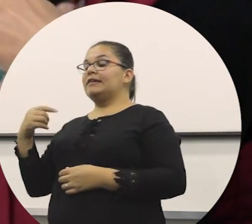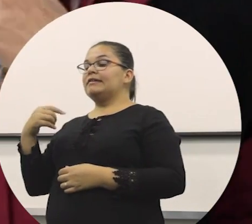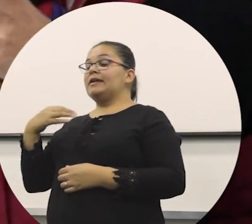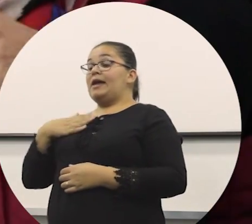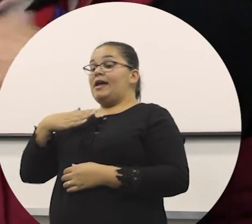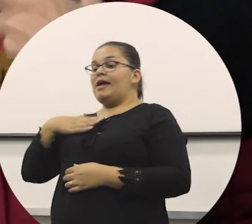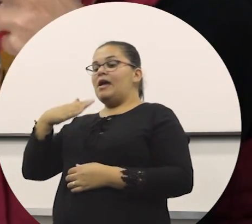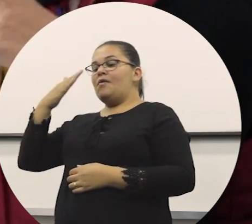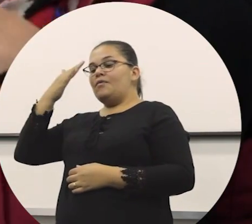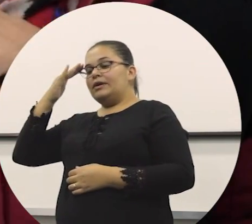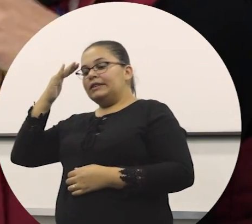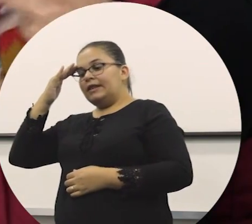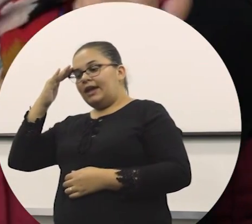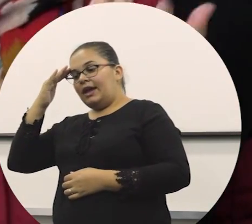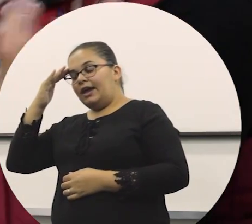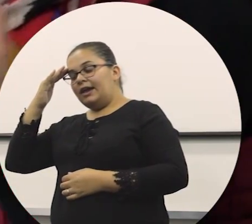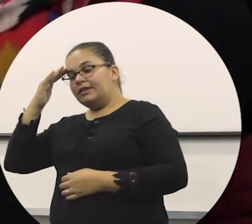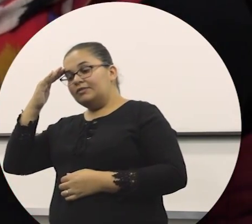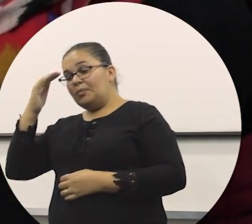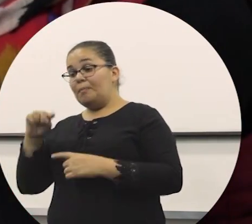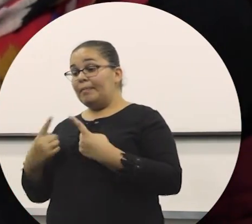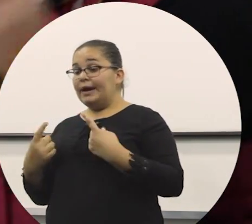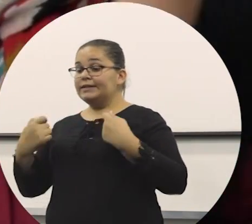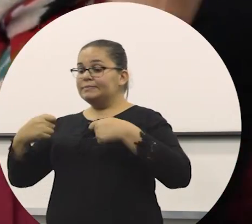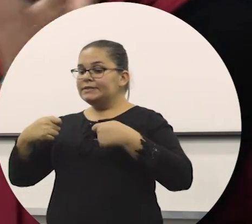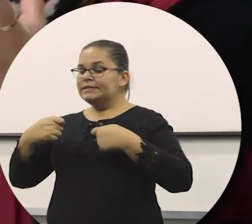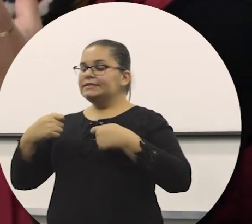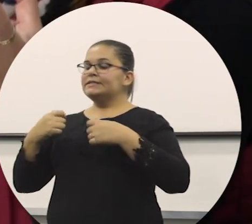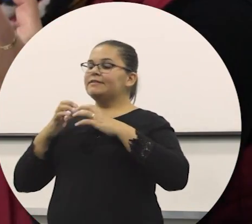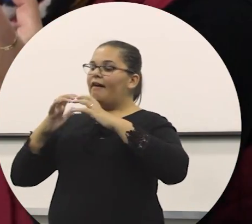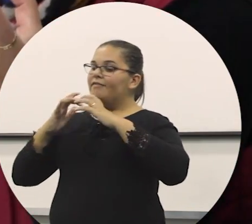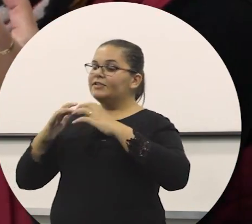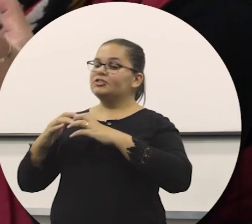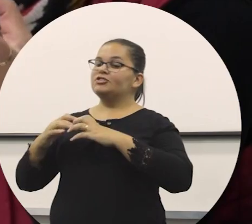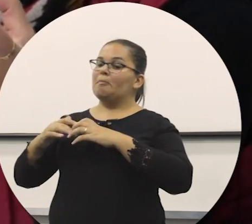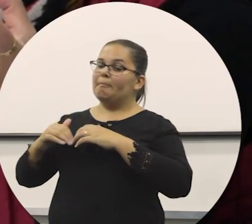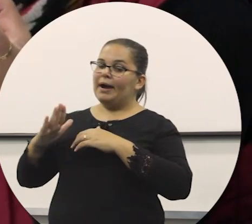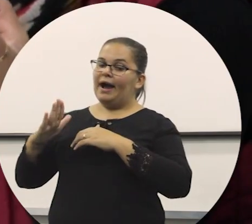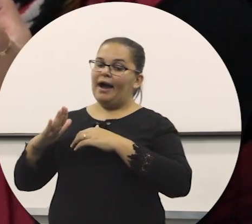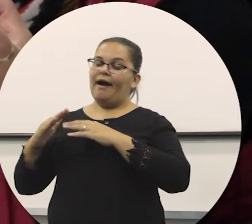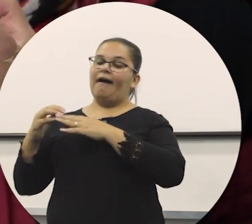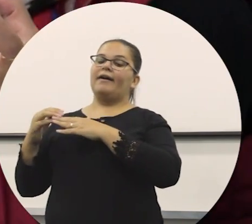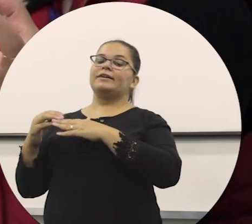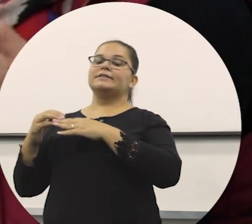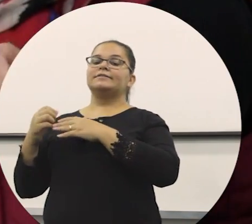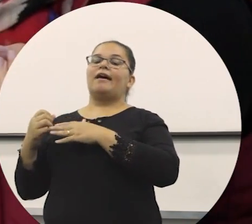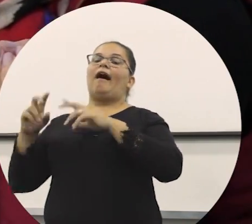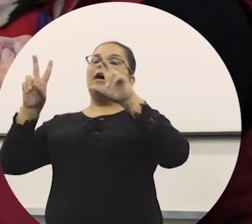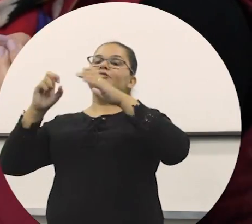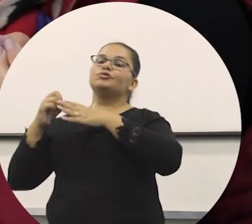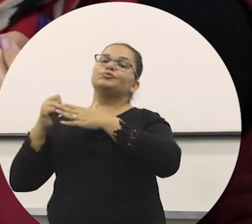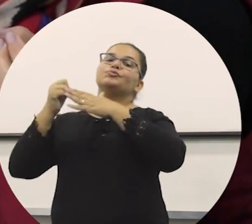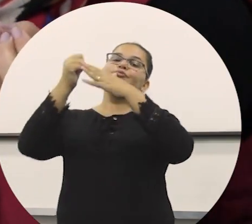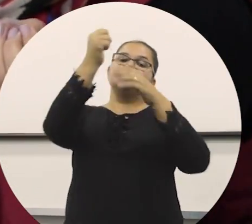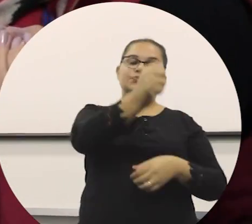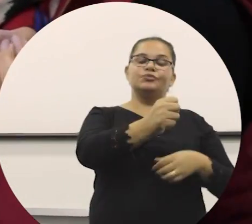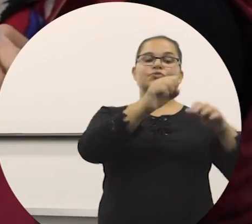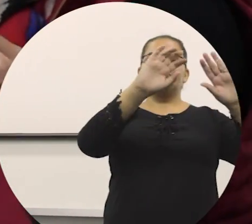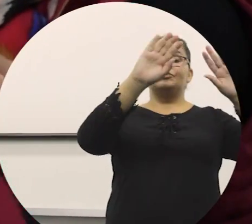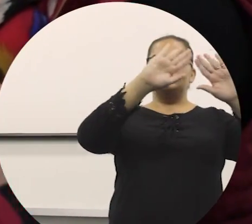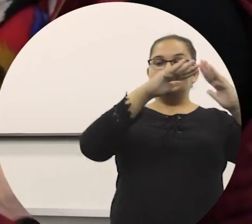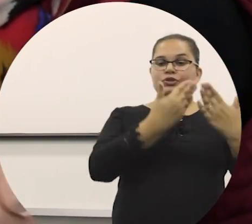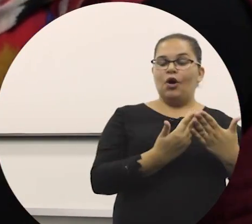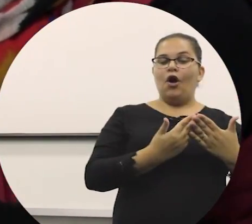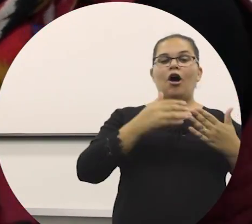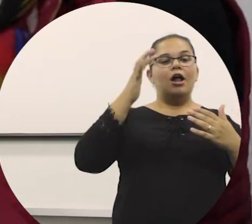para mim, mas que é importante que a gente se mova com isso e leve isso para as nossas escolas, né, para repensar melhor a